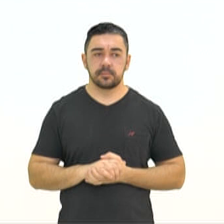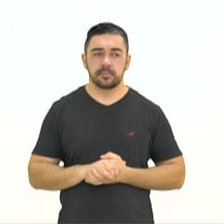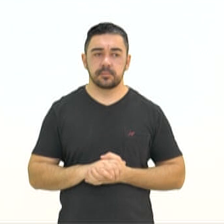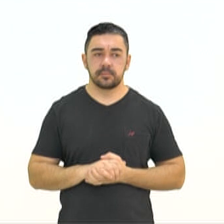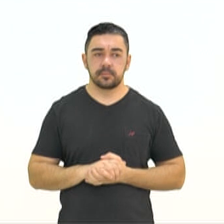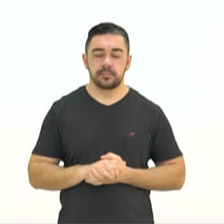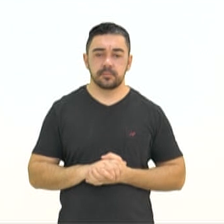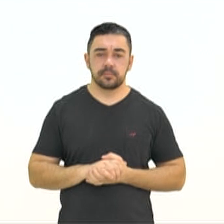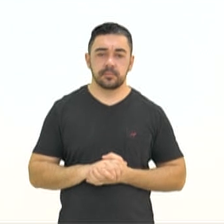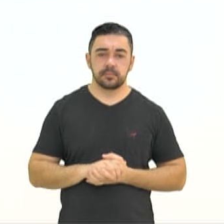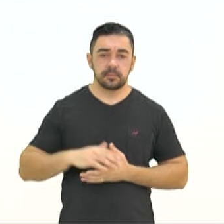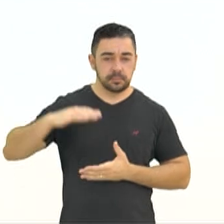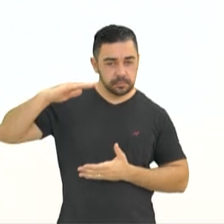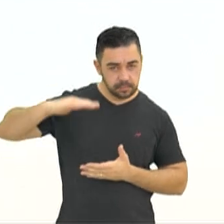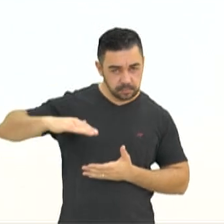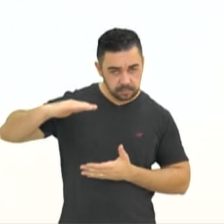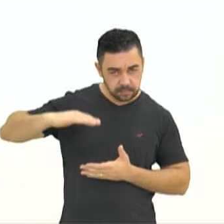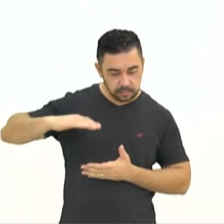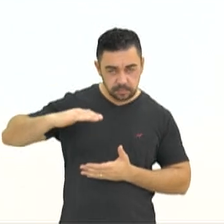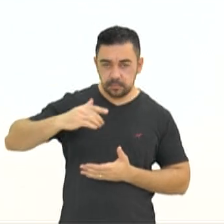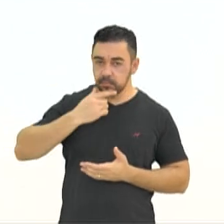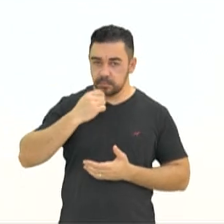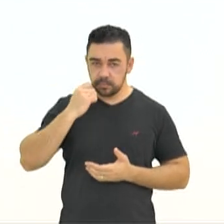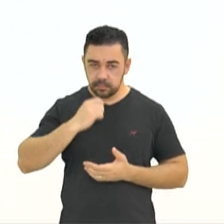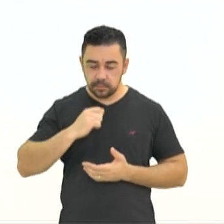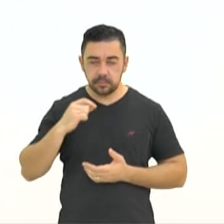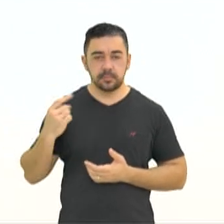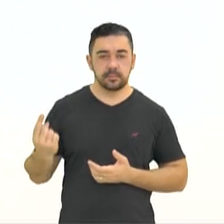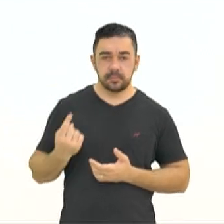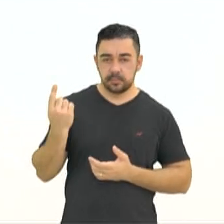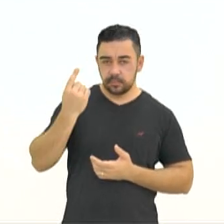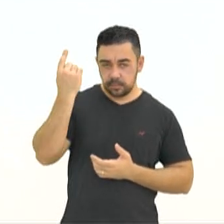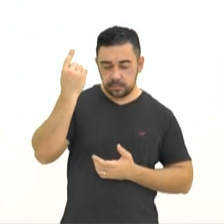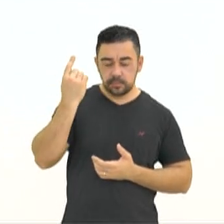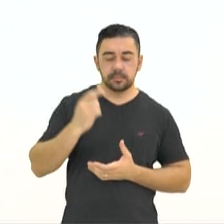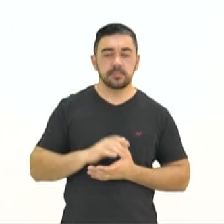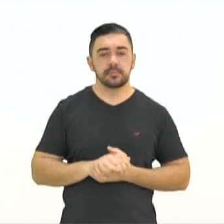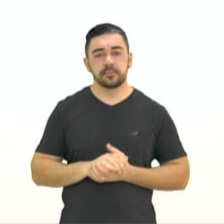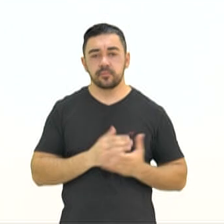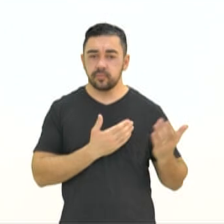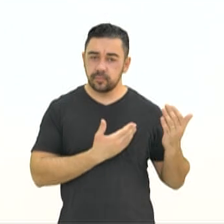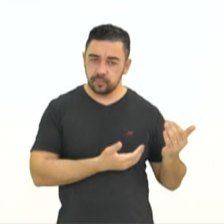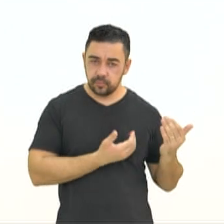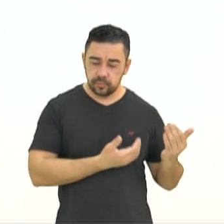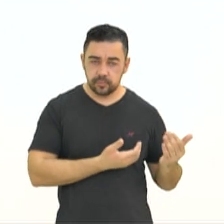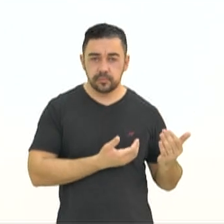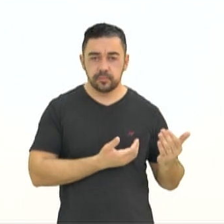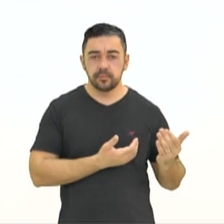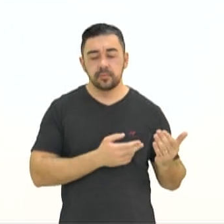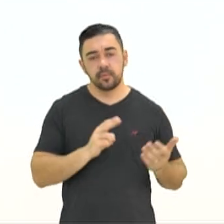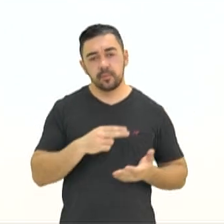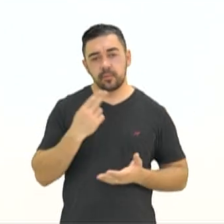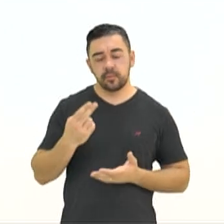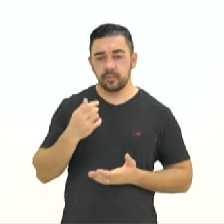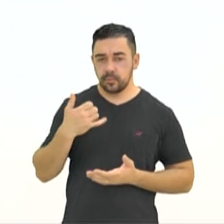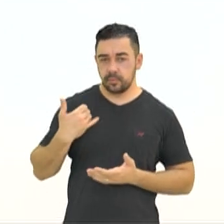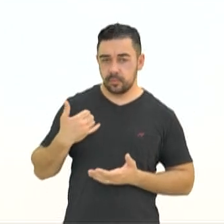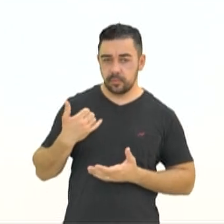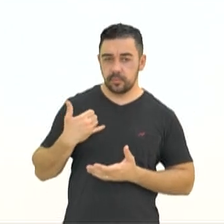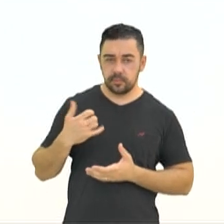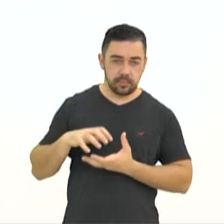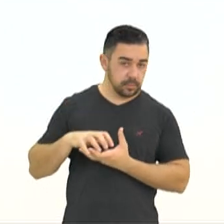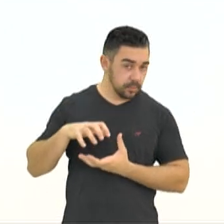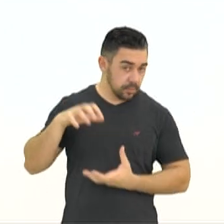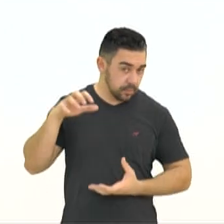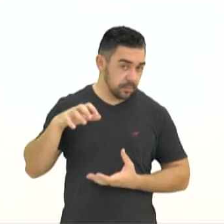e menor. Então, baixo ou baixa, alto ou alta. O jovem, né? O mais novo ali. Maior, que